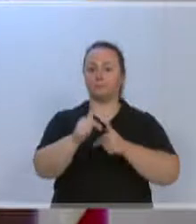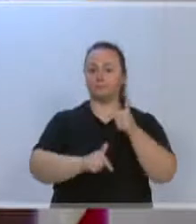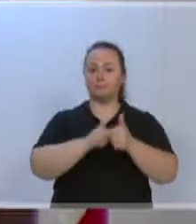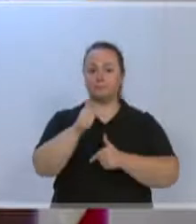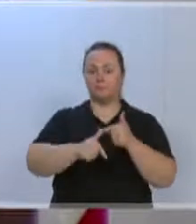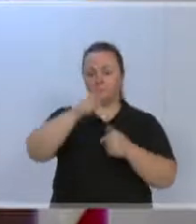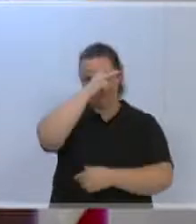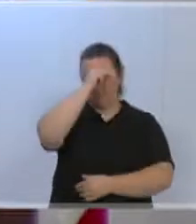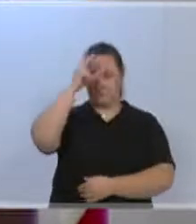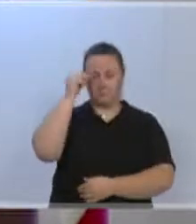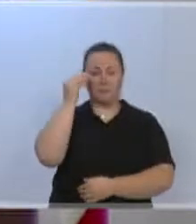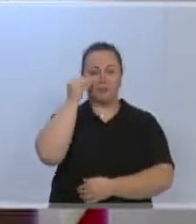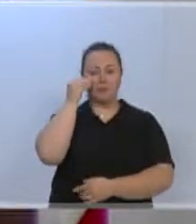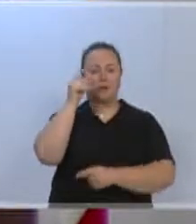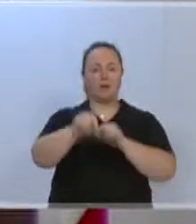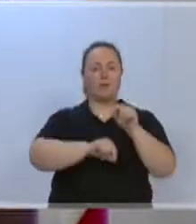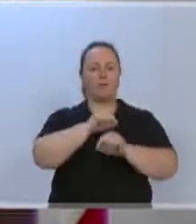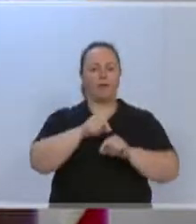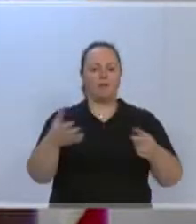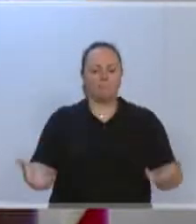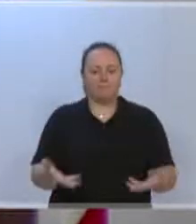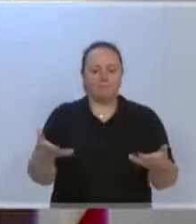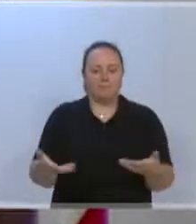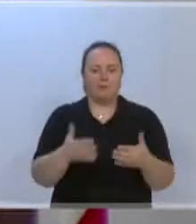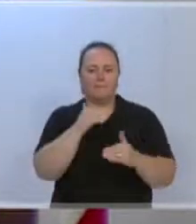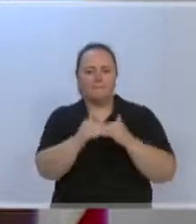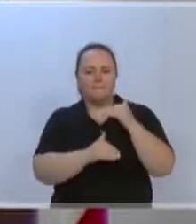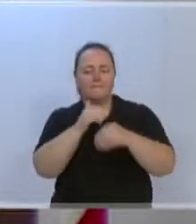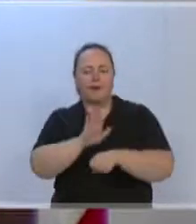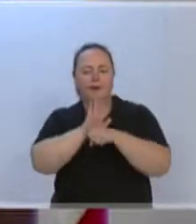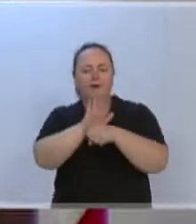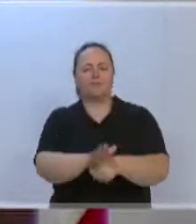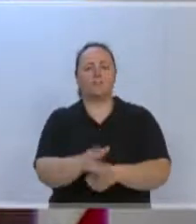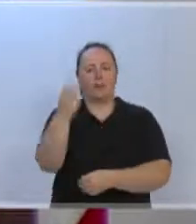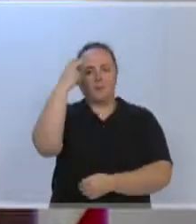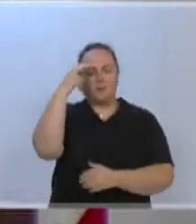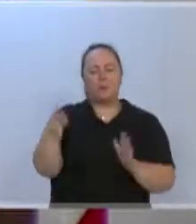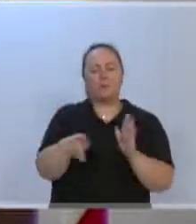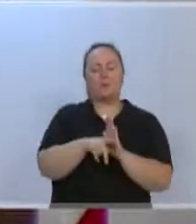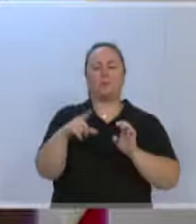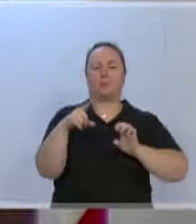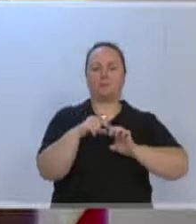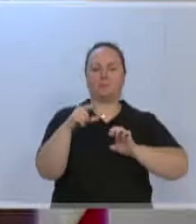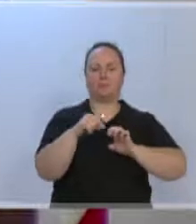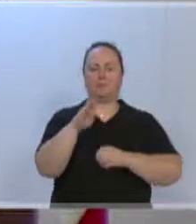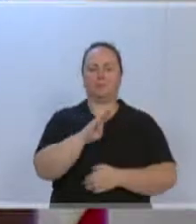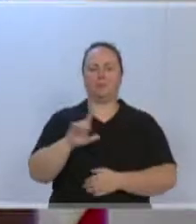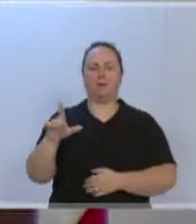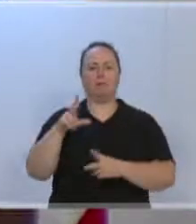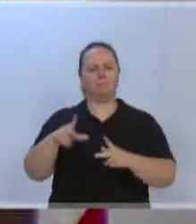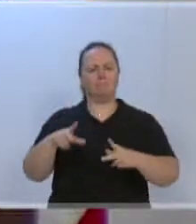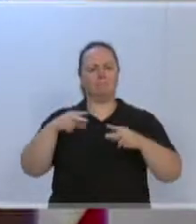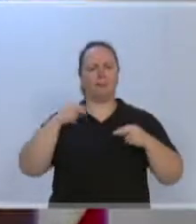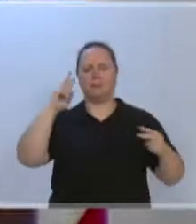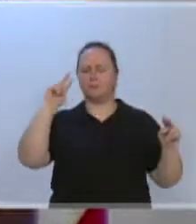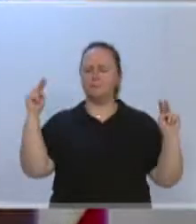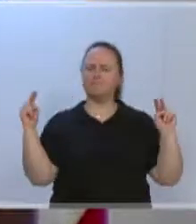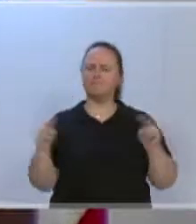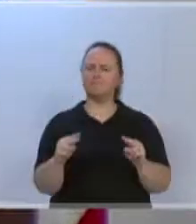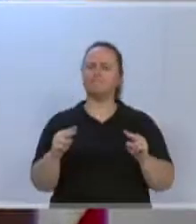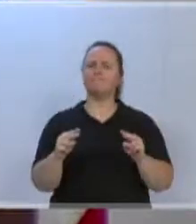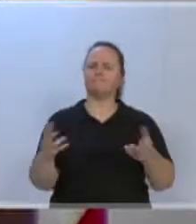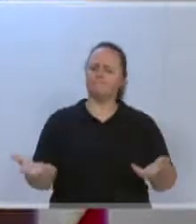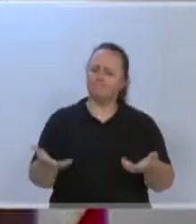é no sentido de tentar ajudar a fomentar e desenvolver essa cultura empreendedora na nossa cidade merece o nosso reconhecimento nosso